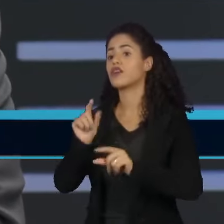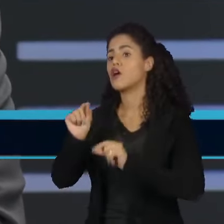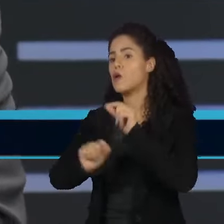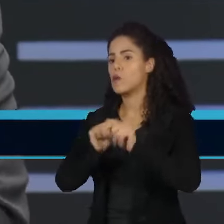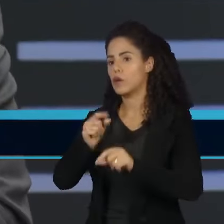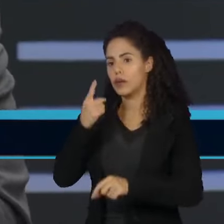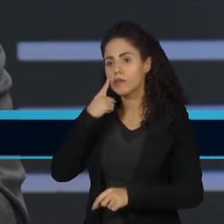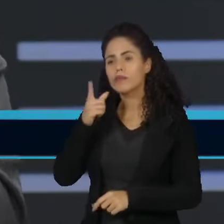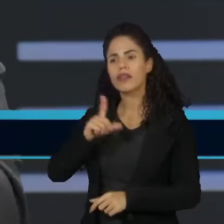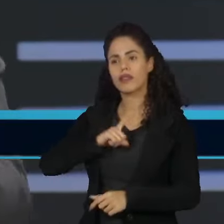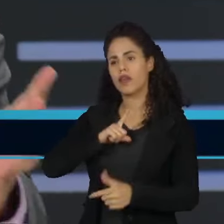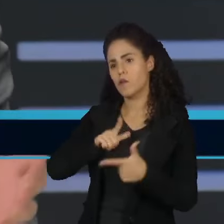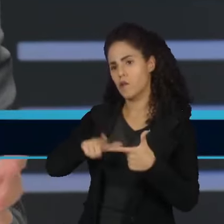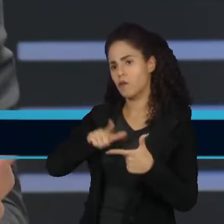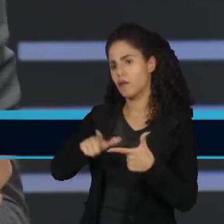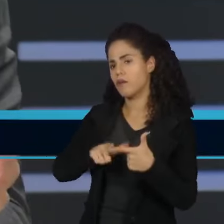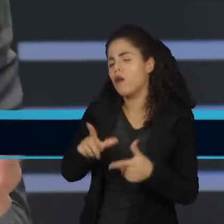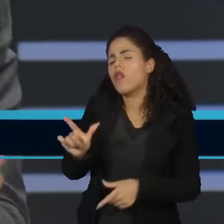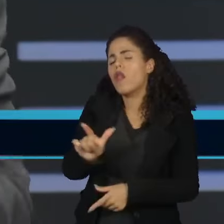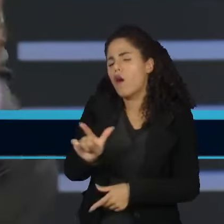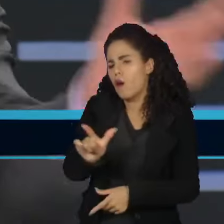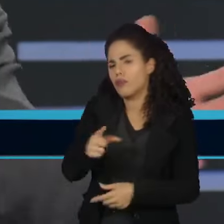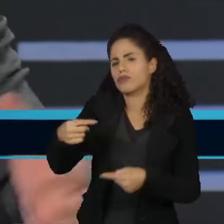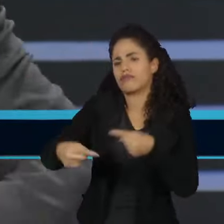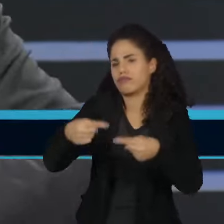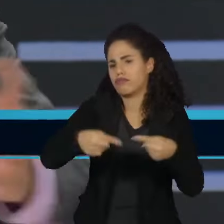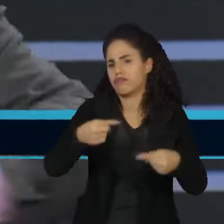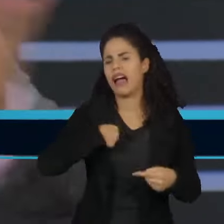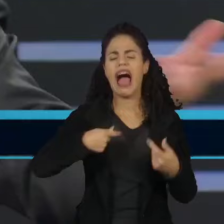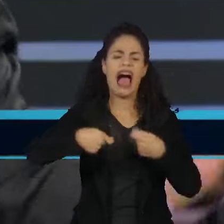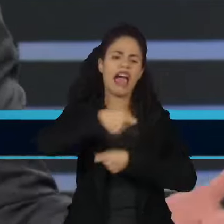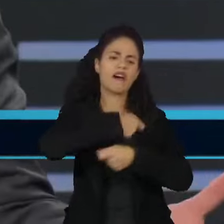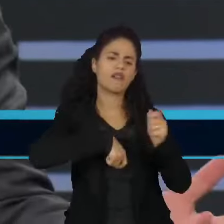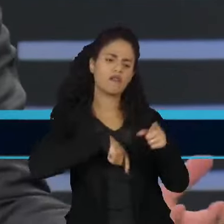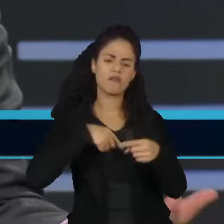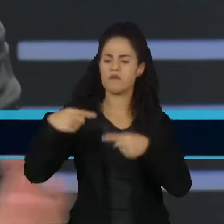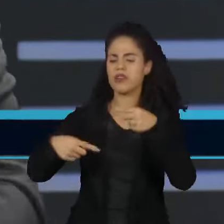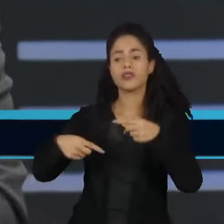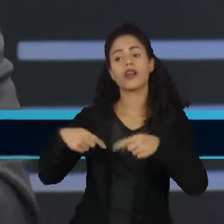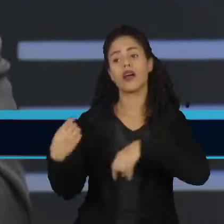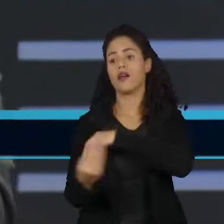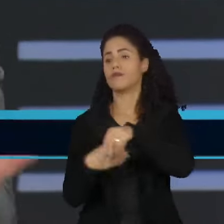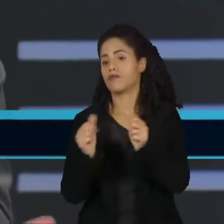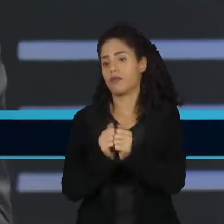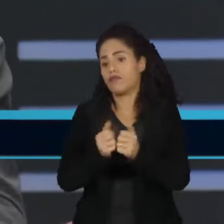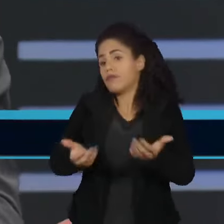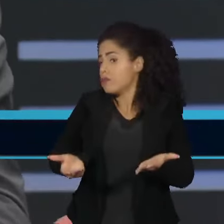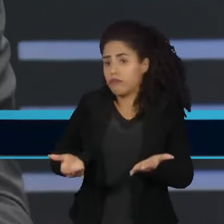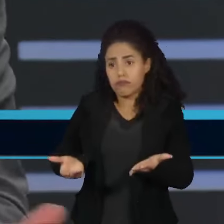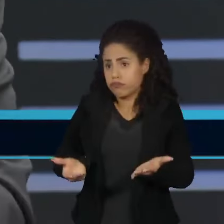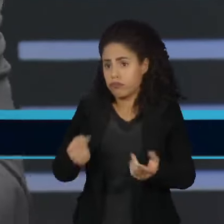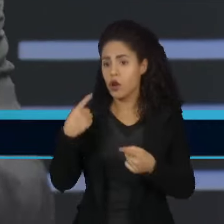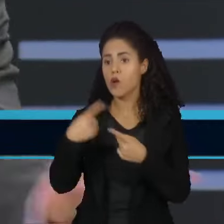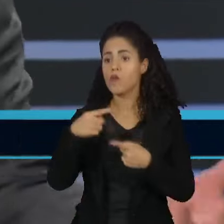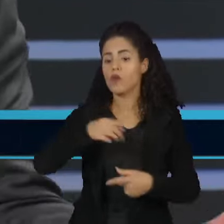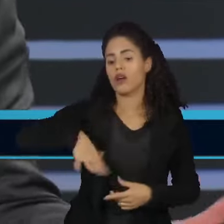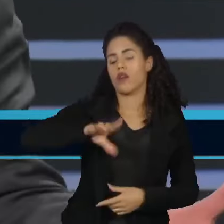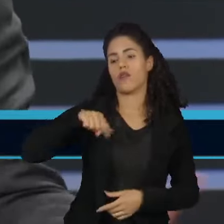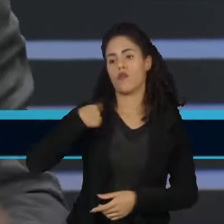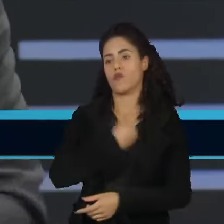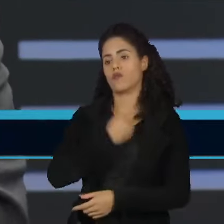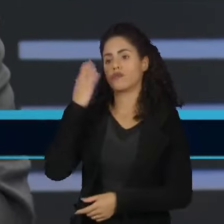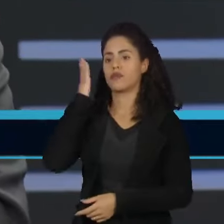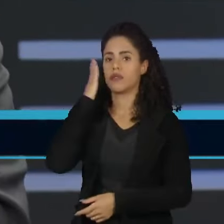uma questão... É claro que tudo é política. Não dá para dizer, isso é economia, isso é política. Tudo é política, né? E há uma discussão política em torno disso para tentar